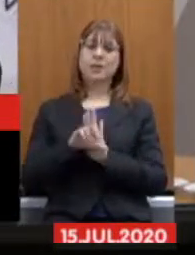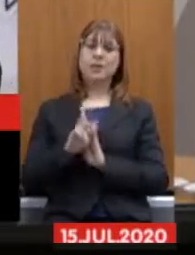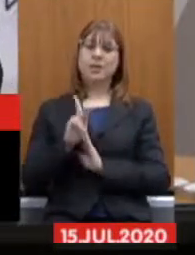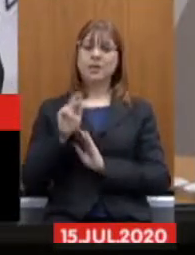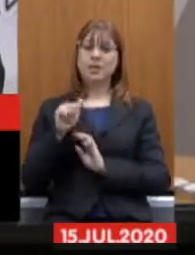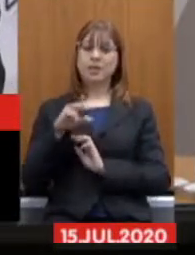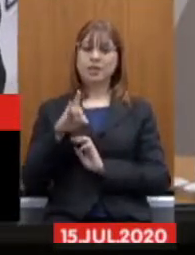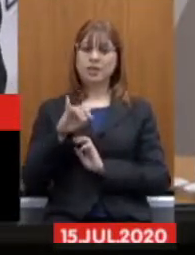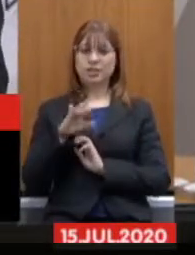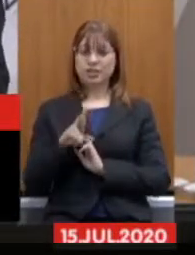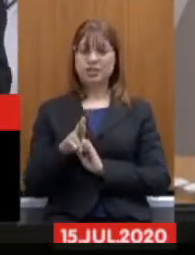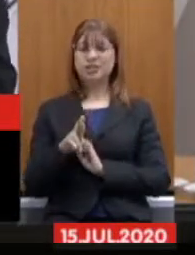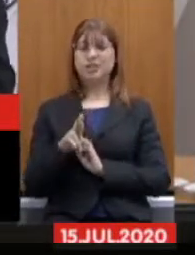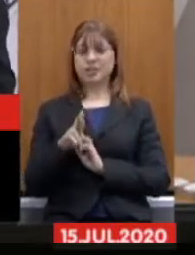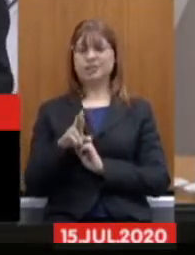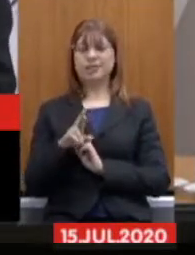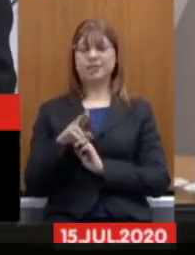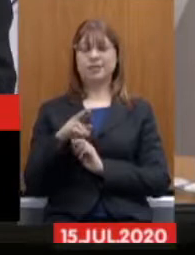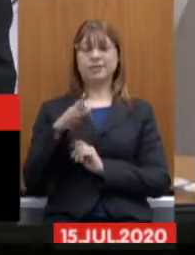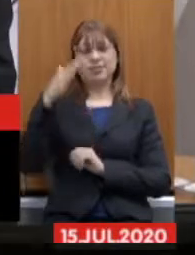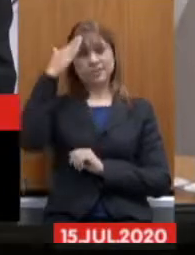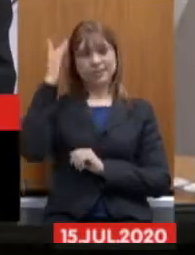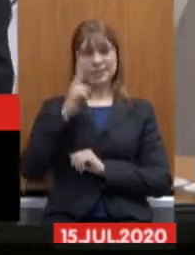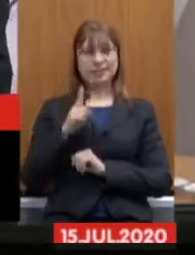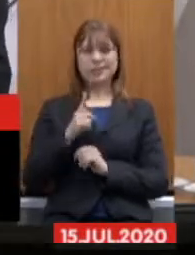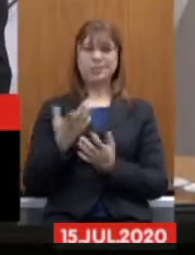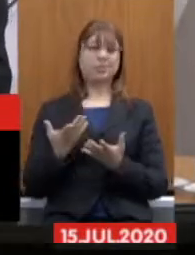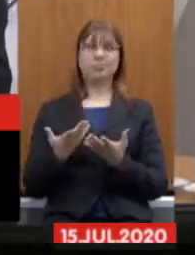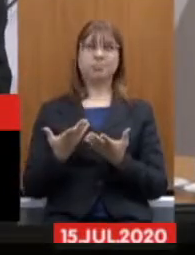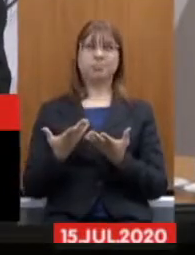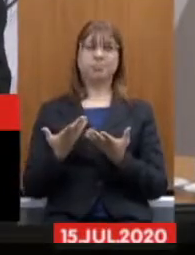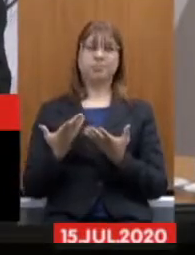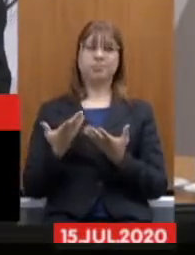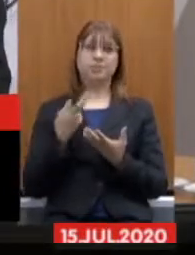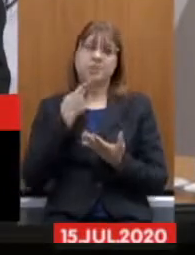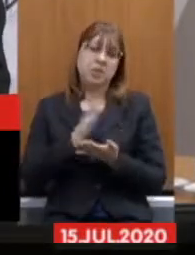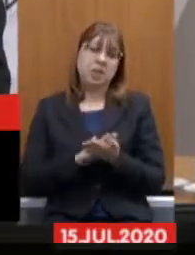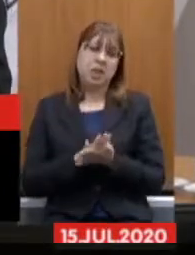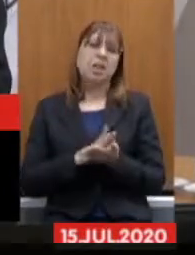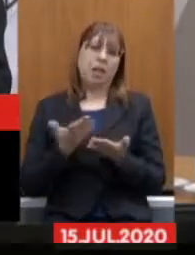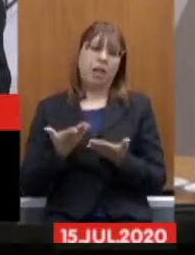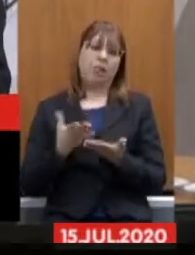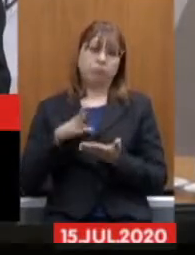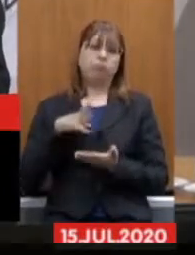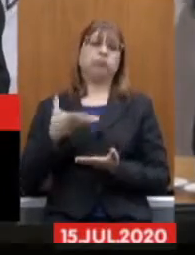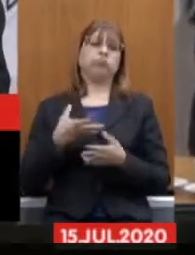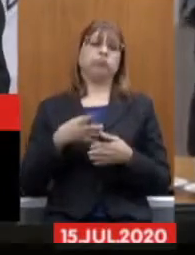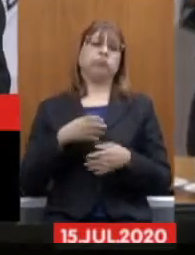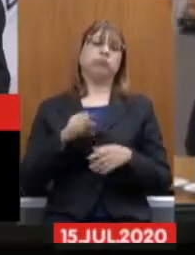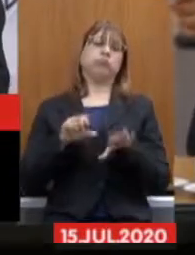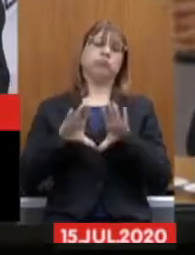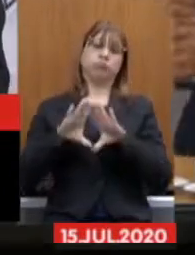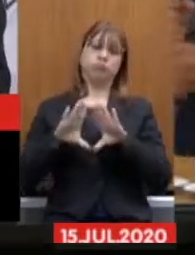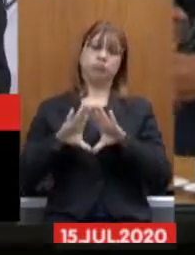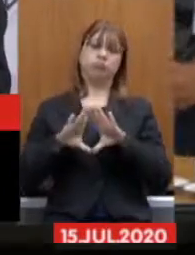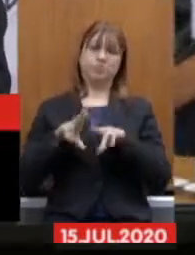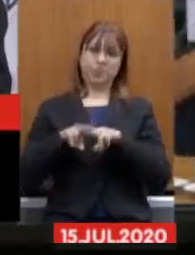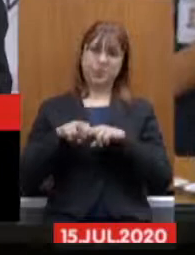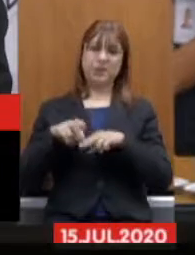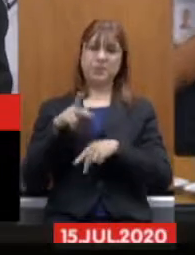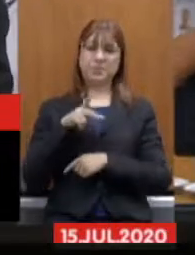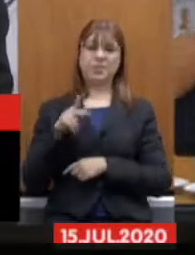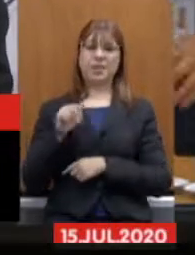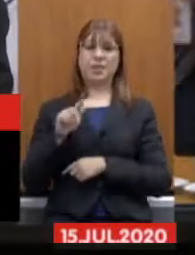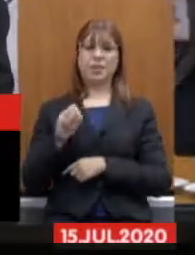governo foi omisso governo zé não não tomou a frente no primeiro momento né a assembleia eu através do presidente agostinho